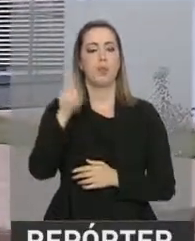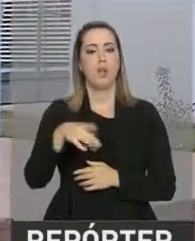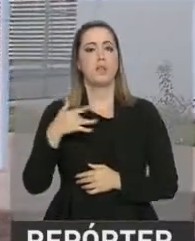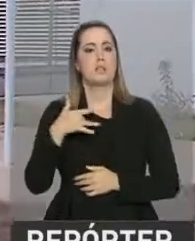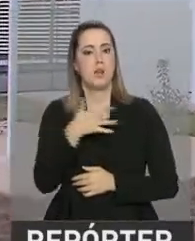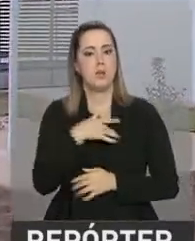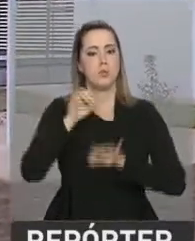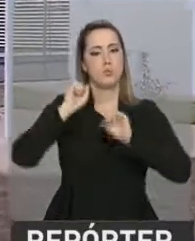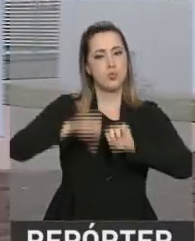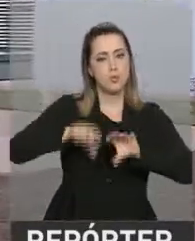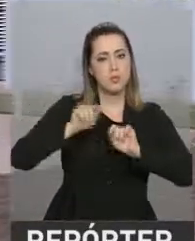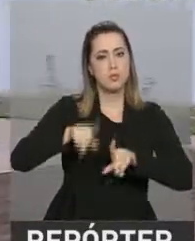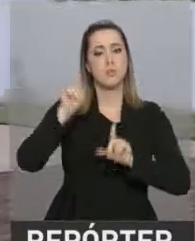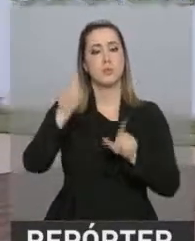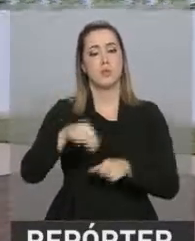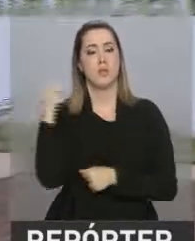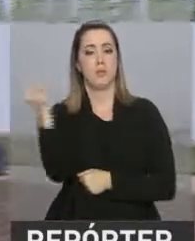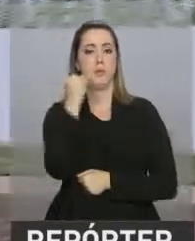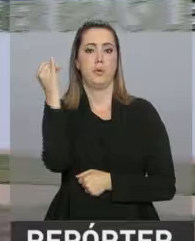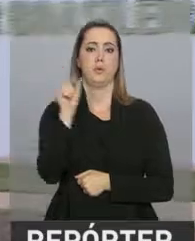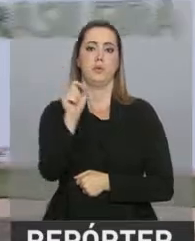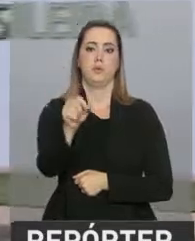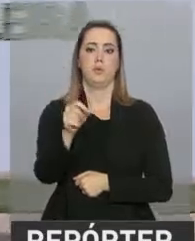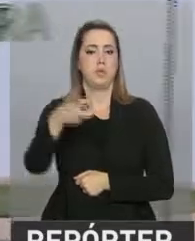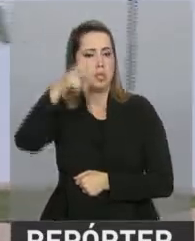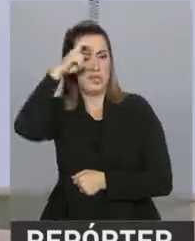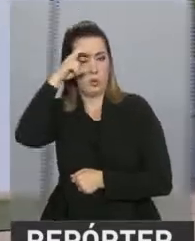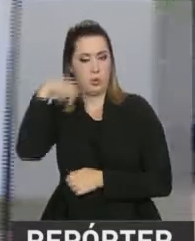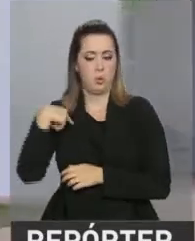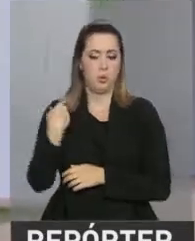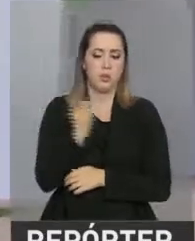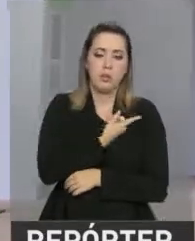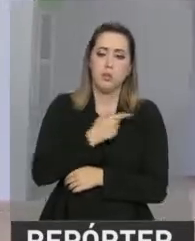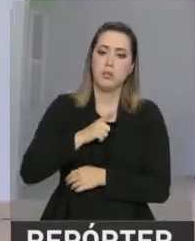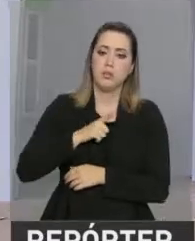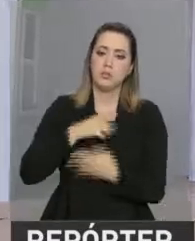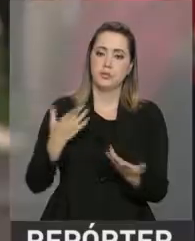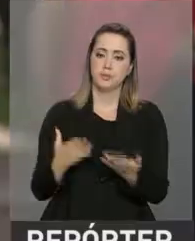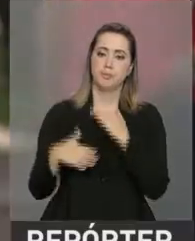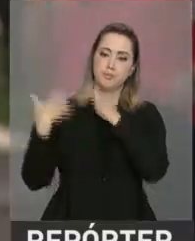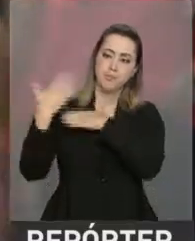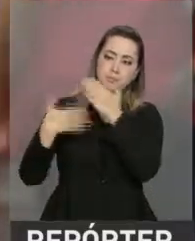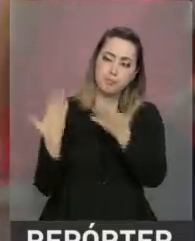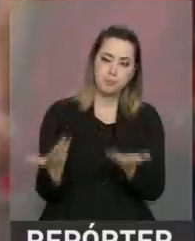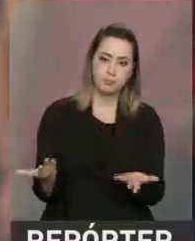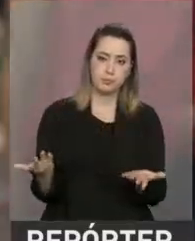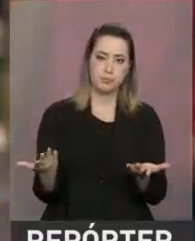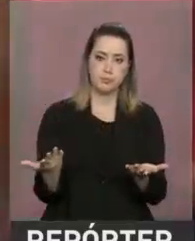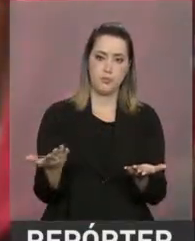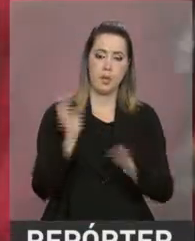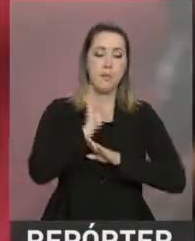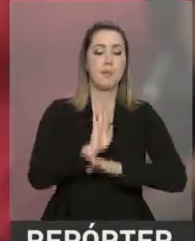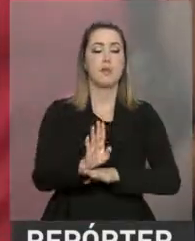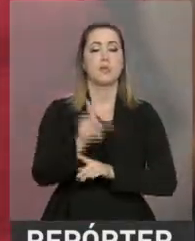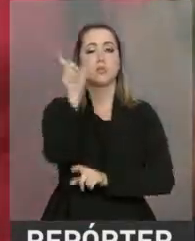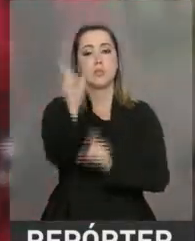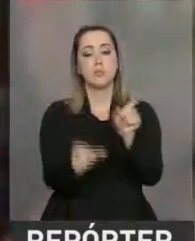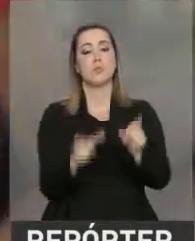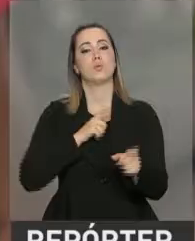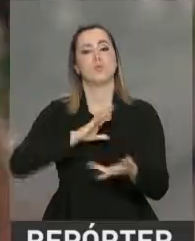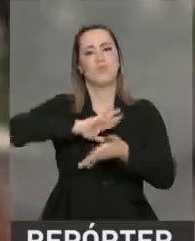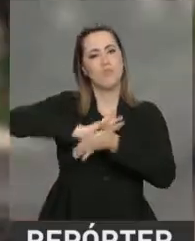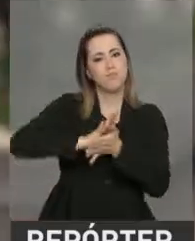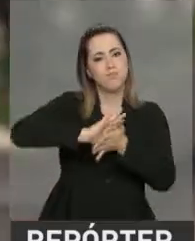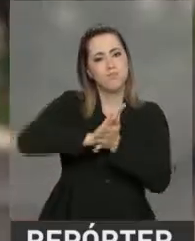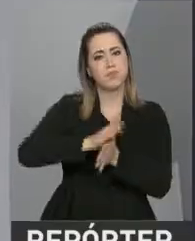saúde são essenciais na mudança dessa cultura que nós temos nesse modelo que nós temos para auxiliar as vítimas de violência o governo federal